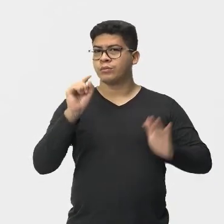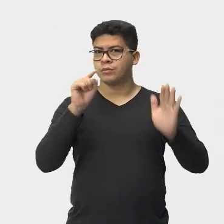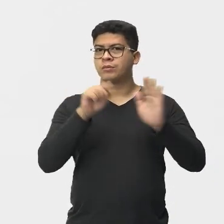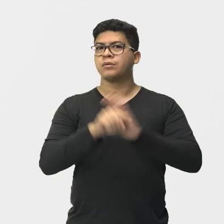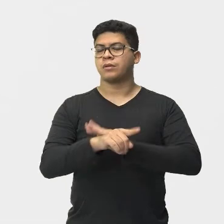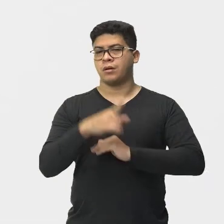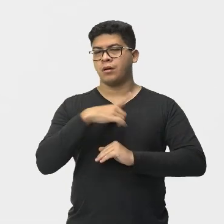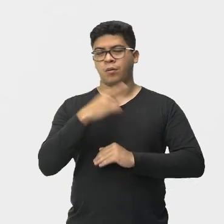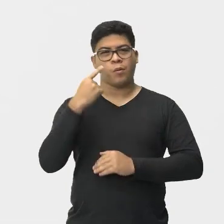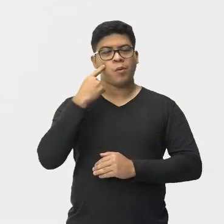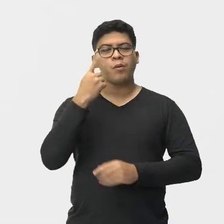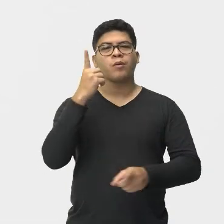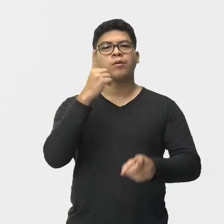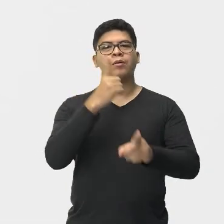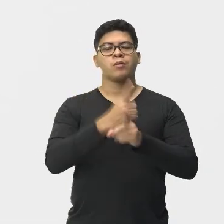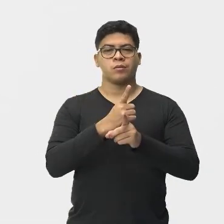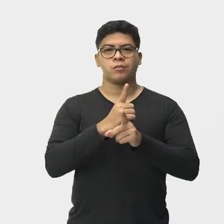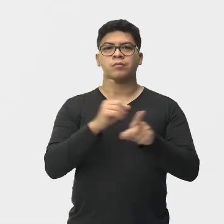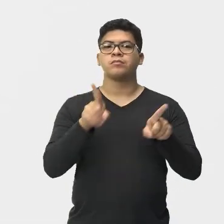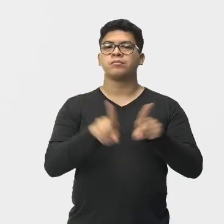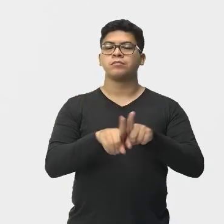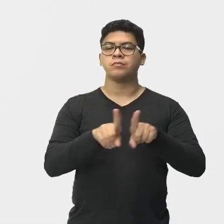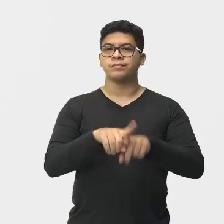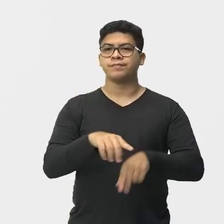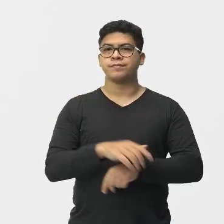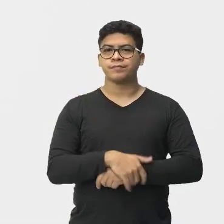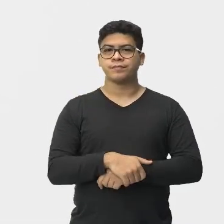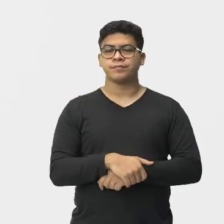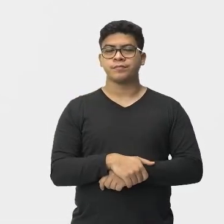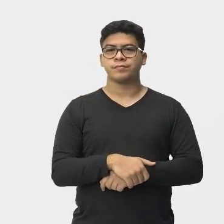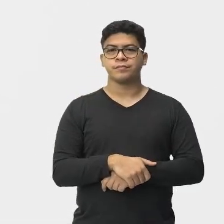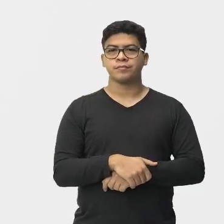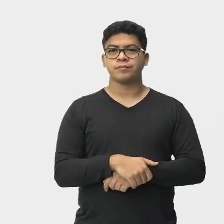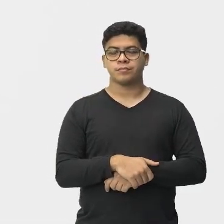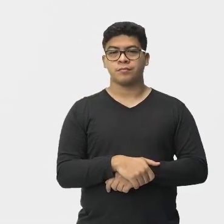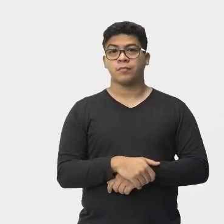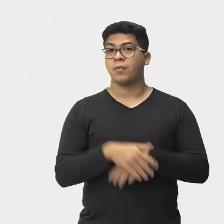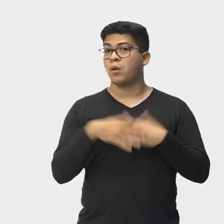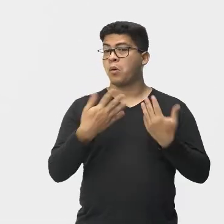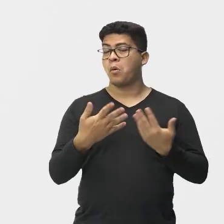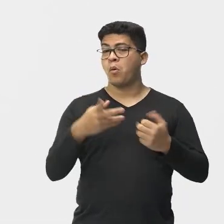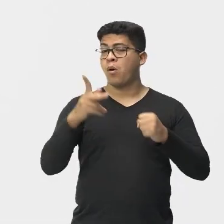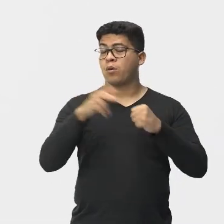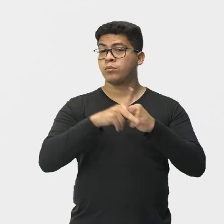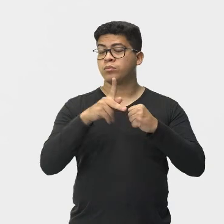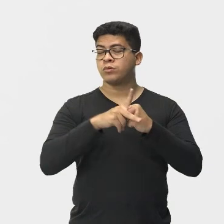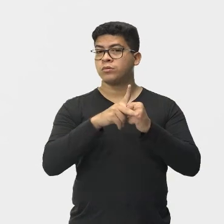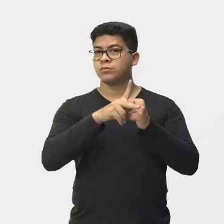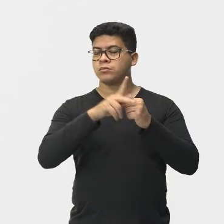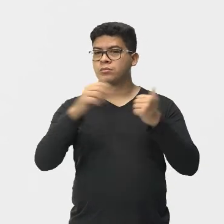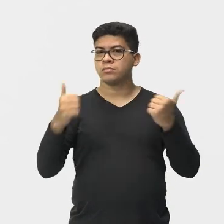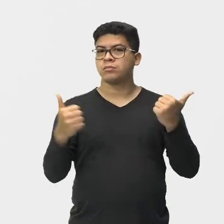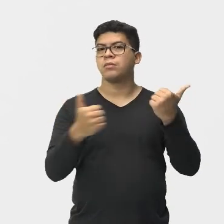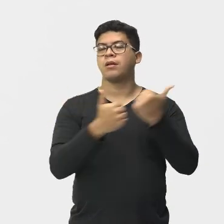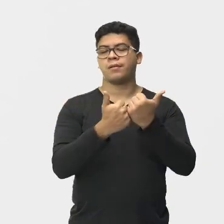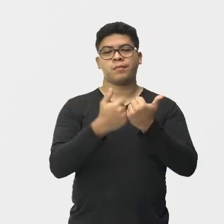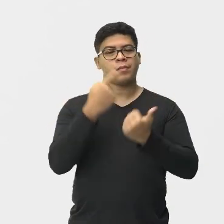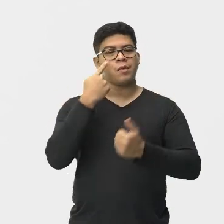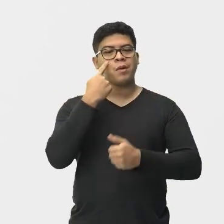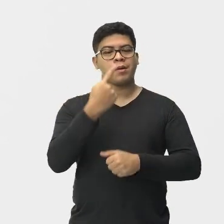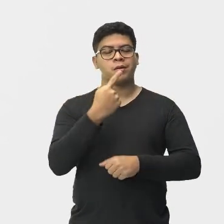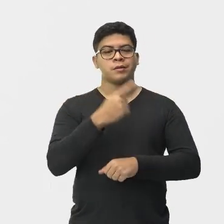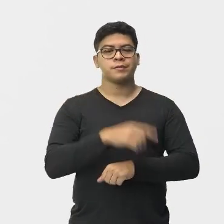acho o complemento, uma mochila. E aí, qual o pronome que eu poderia substituir uma mochila? Aí a gente está